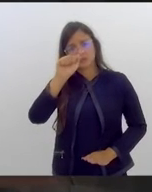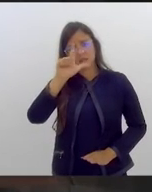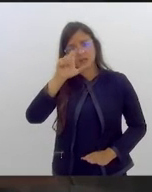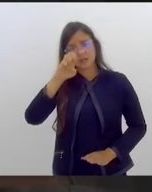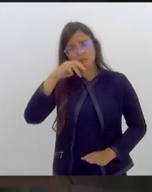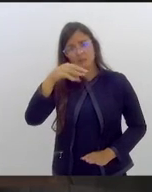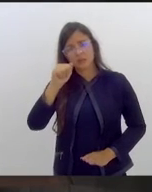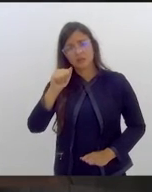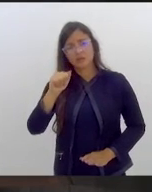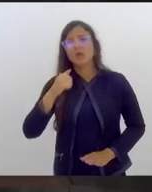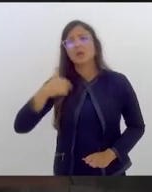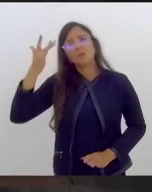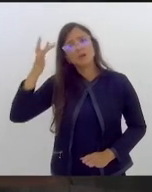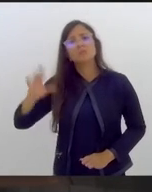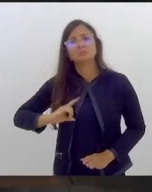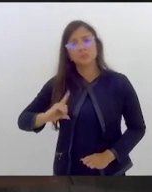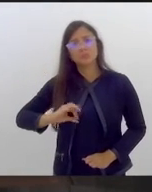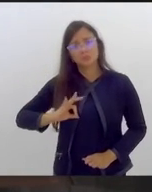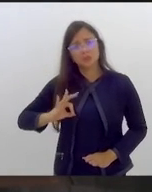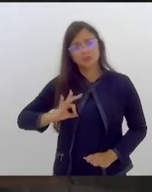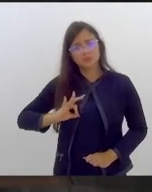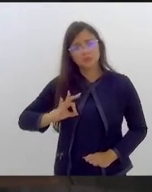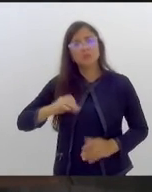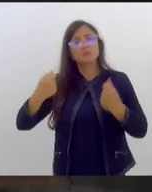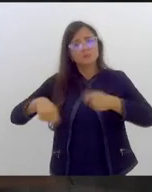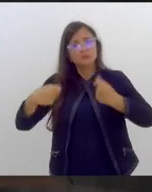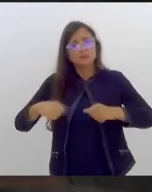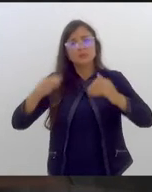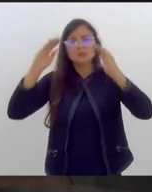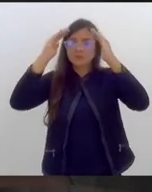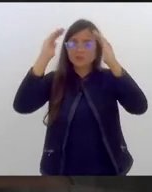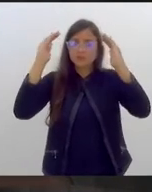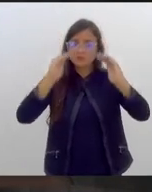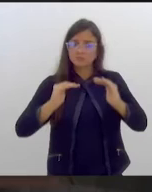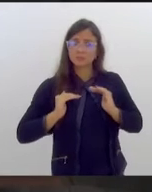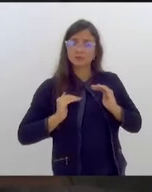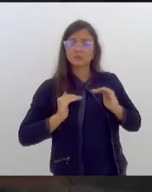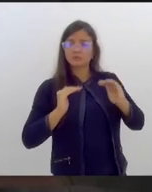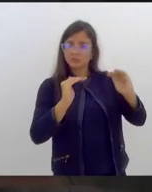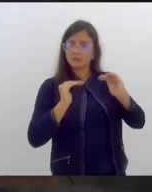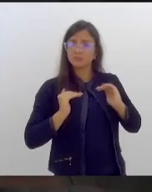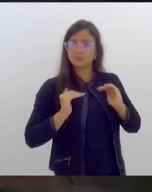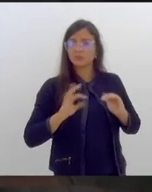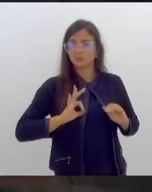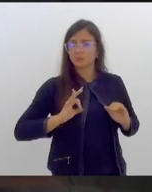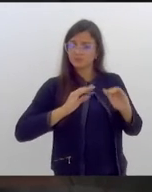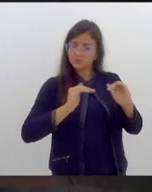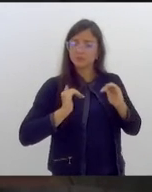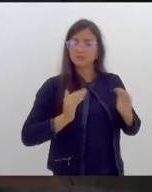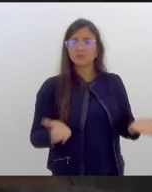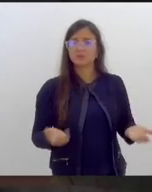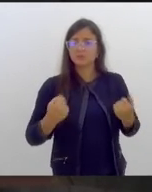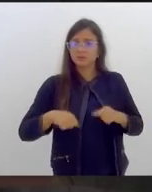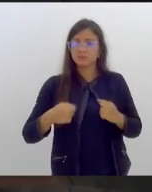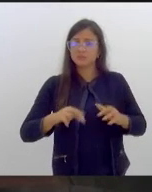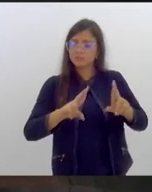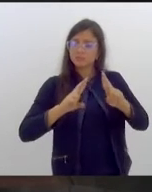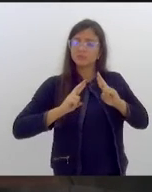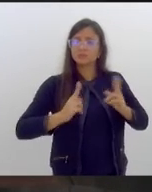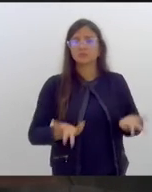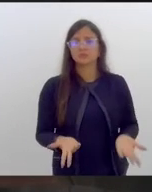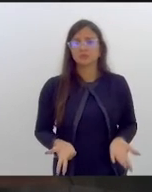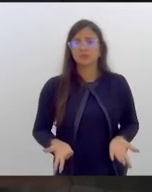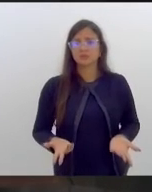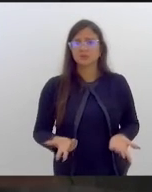acho que a polícia tem que ser respeitada e tem que agir com Rigor com quem quer que seja com quem quer